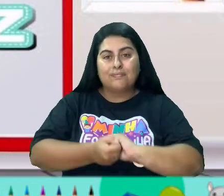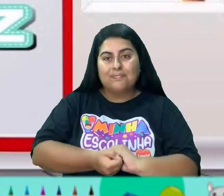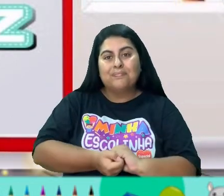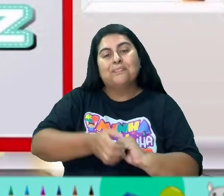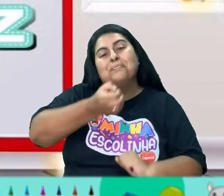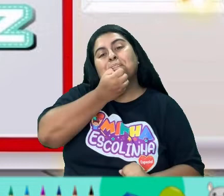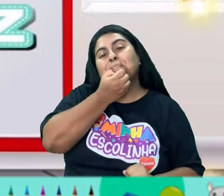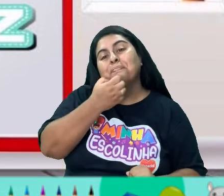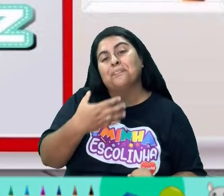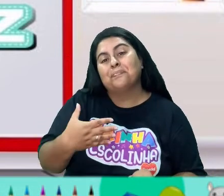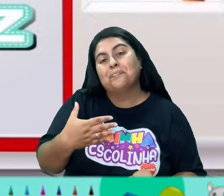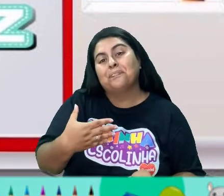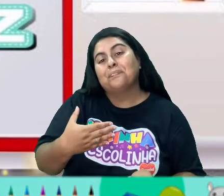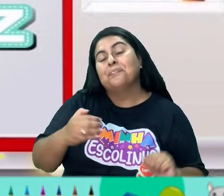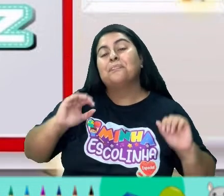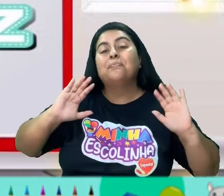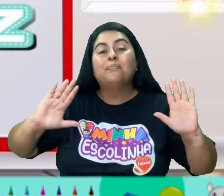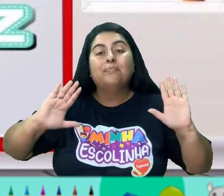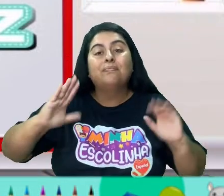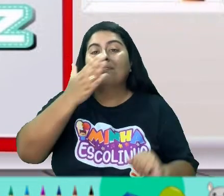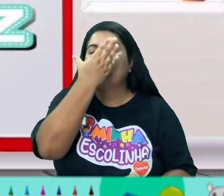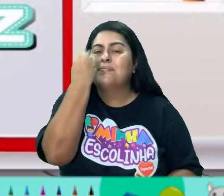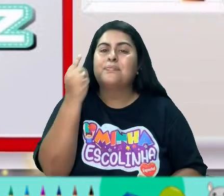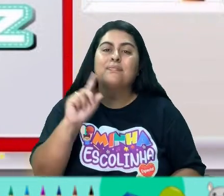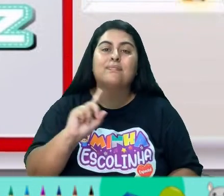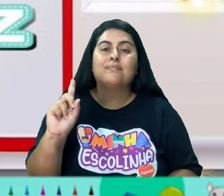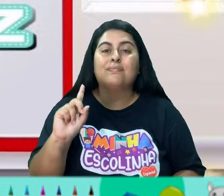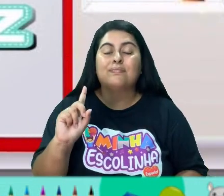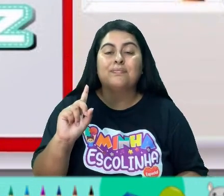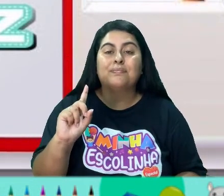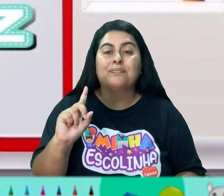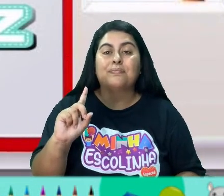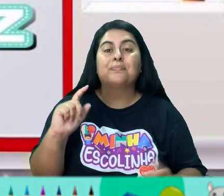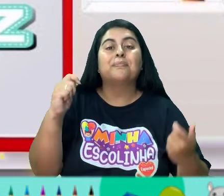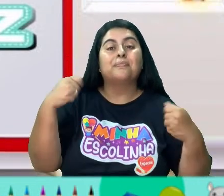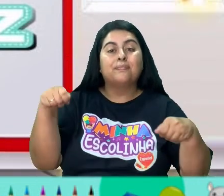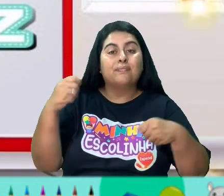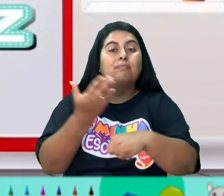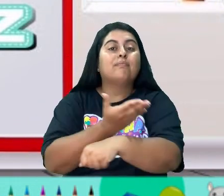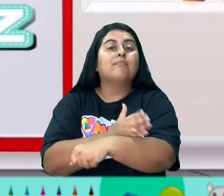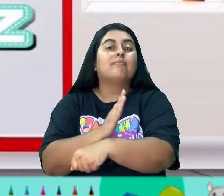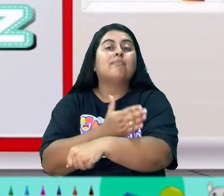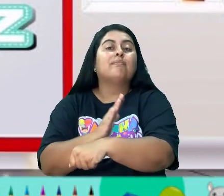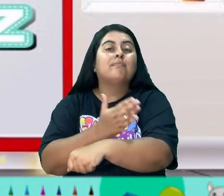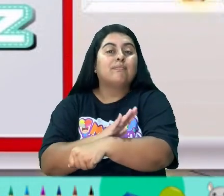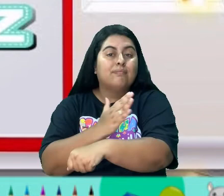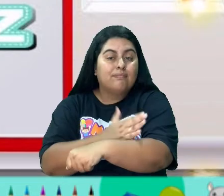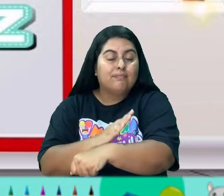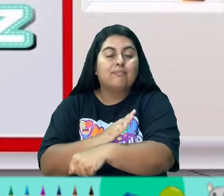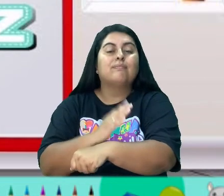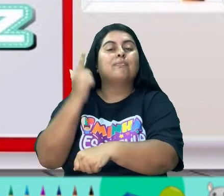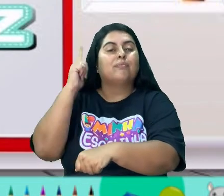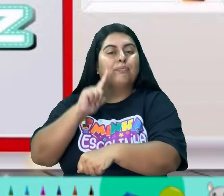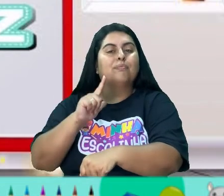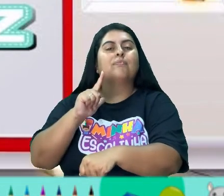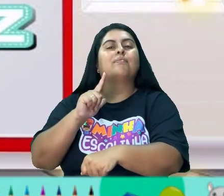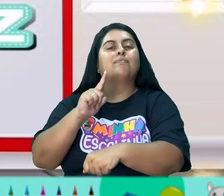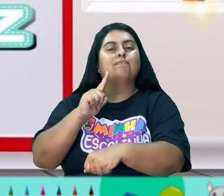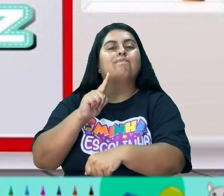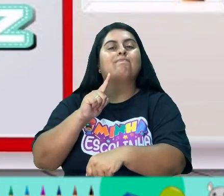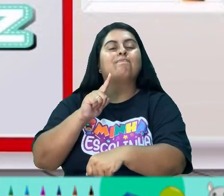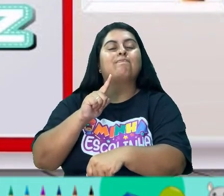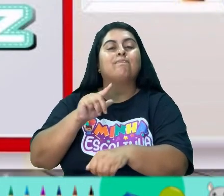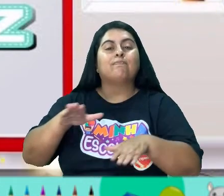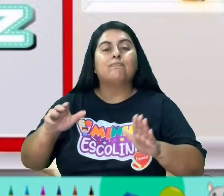certinho? Ai, que bom! Então não se esqueçam, viu? Tem que treinar bastante pro movimento